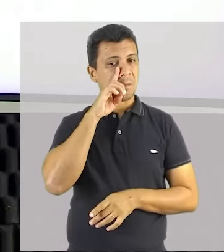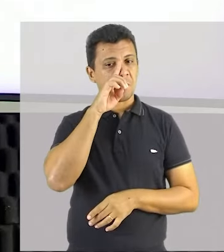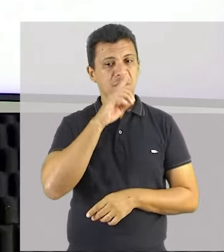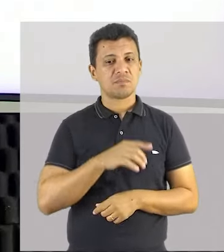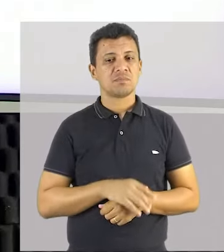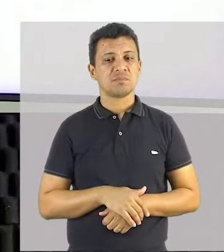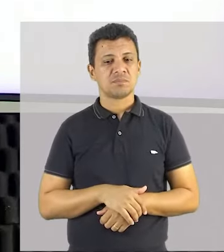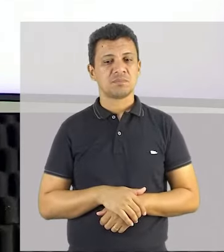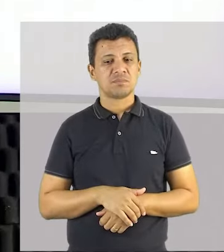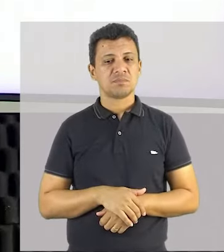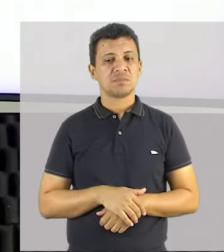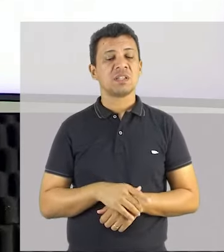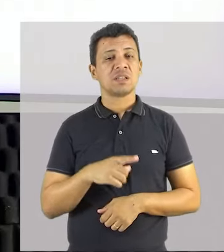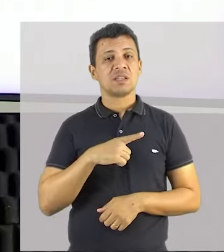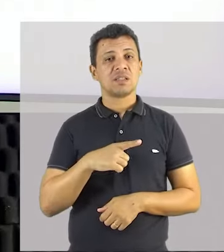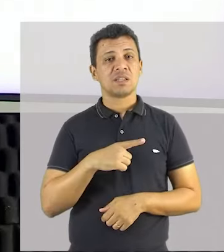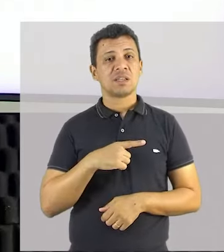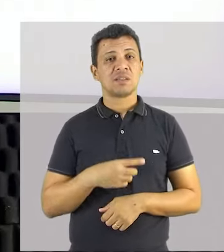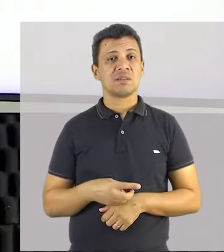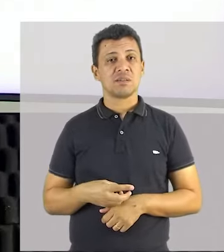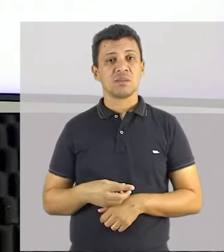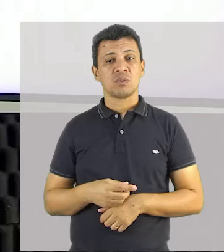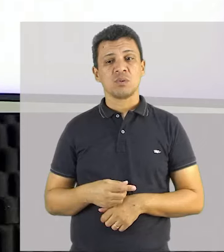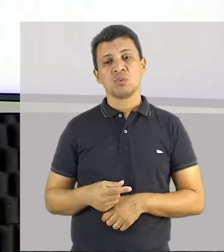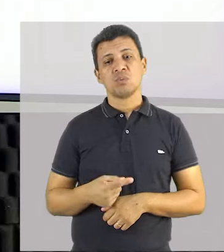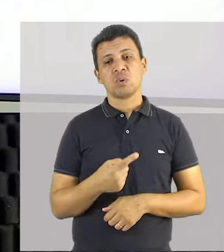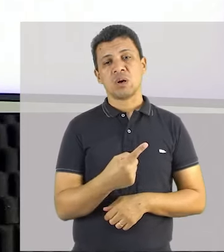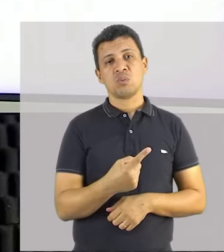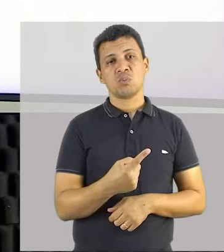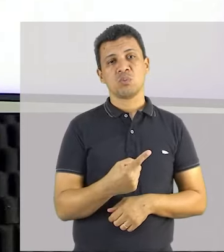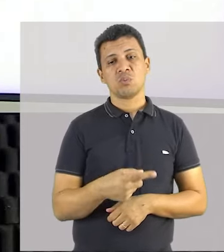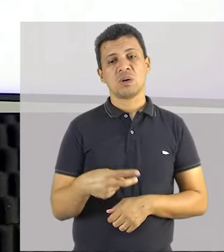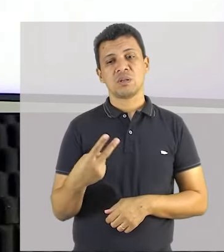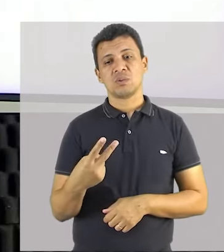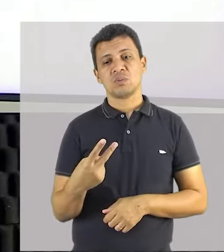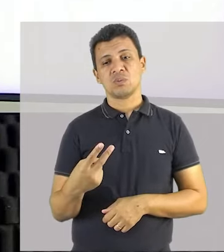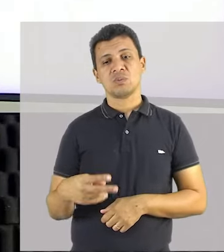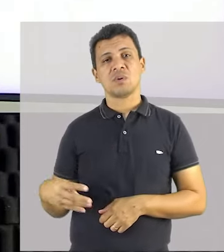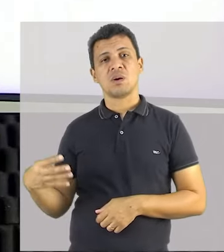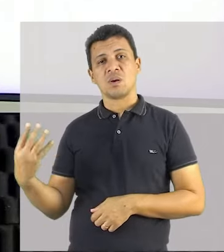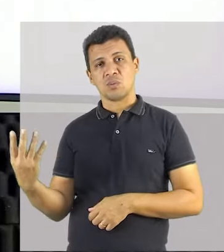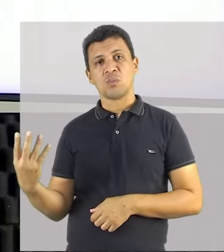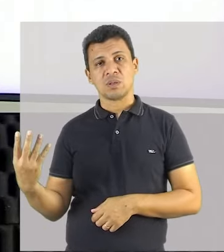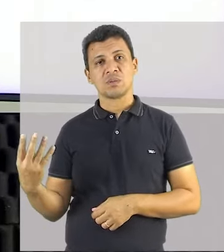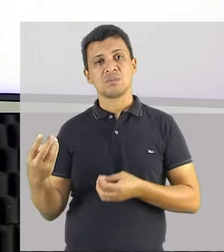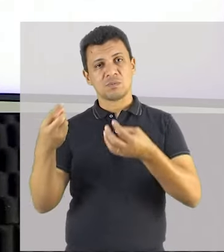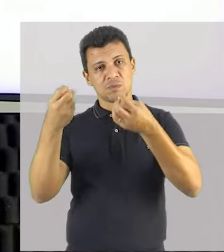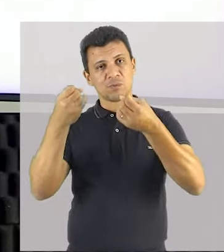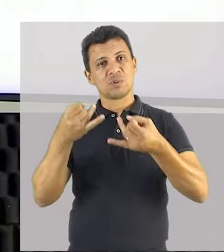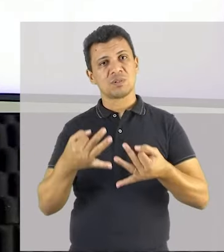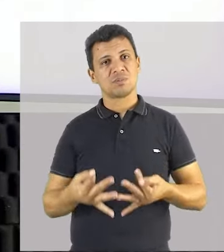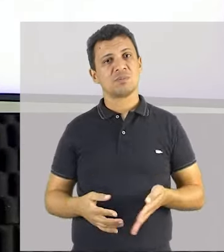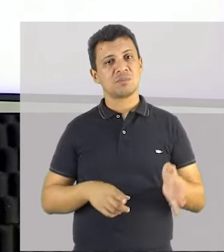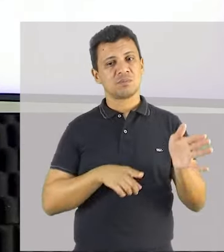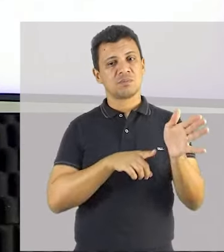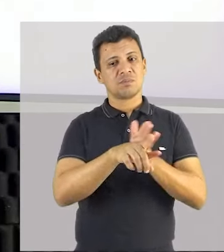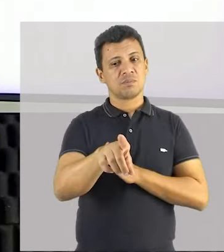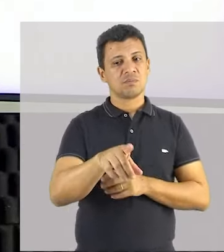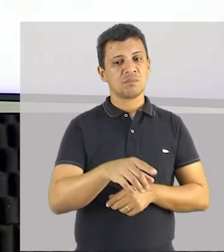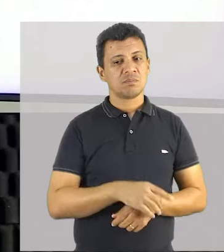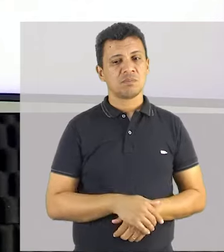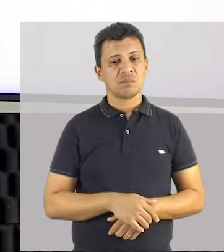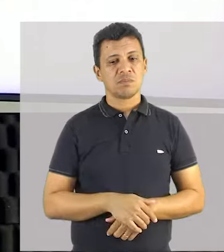então ali nós temos ali ó três situações que a questão falou né só quem